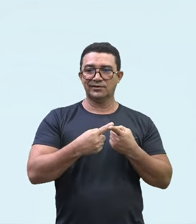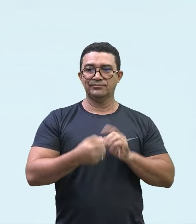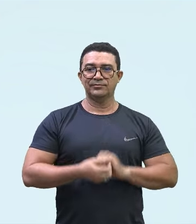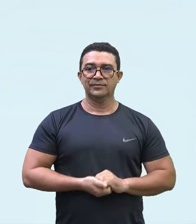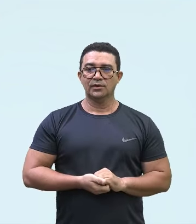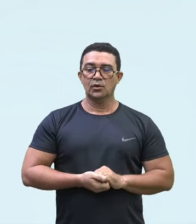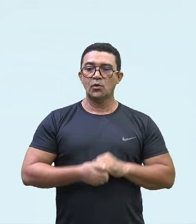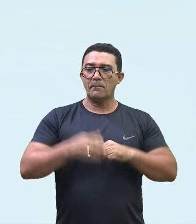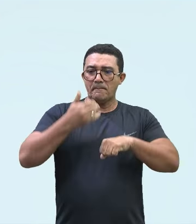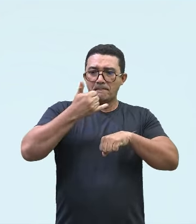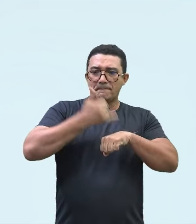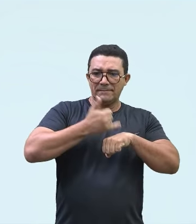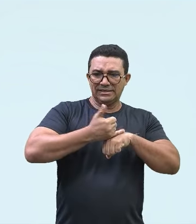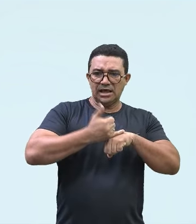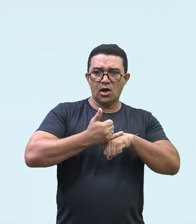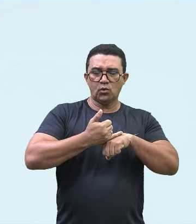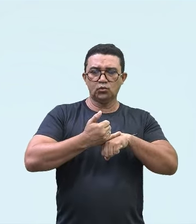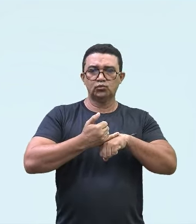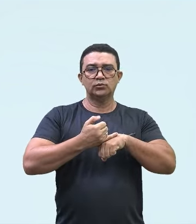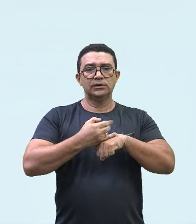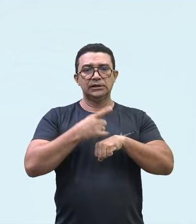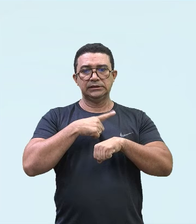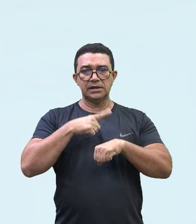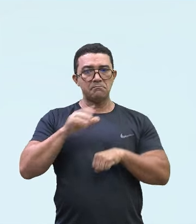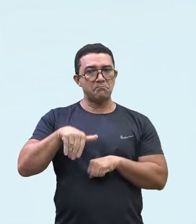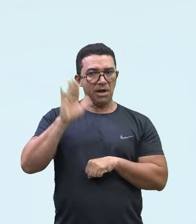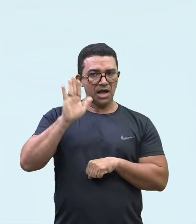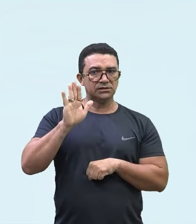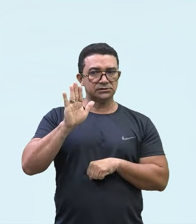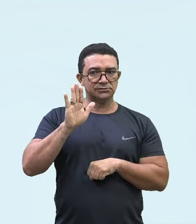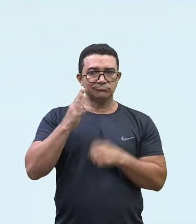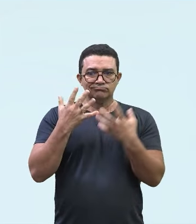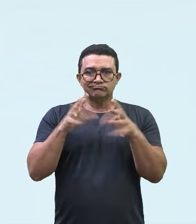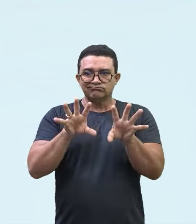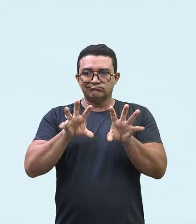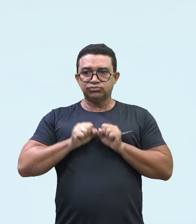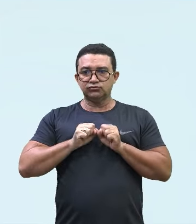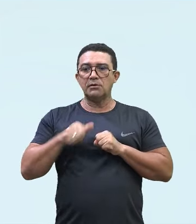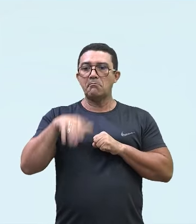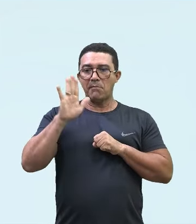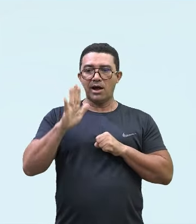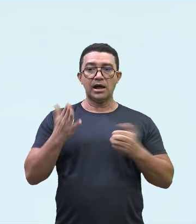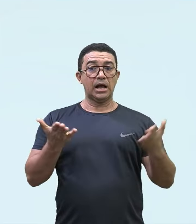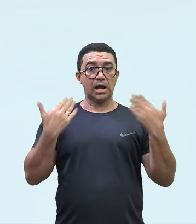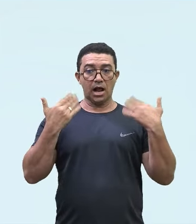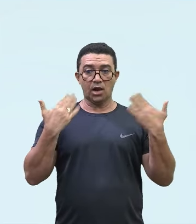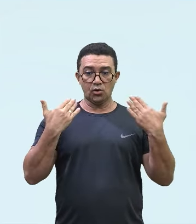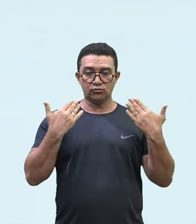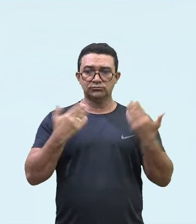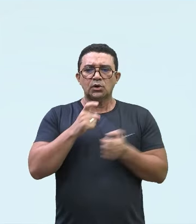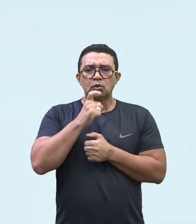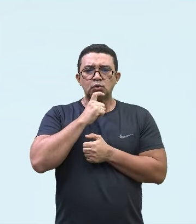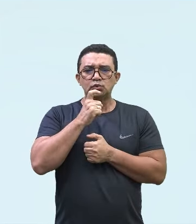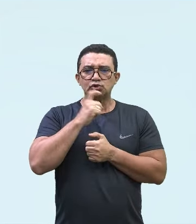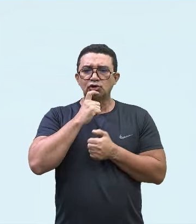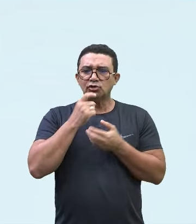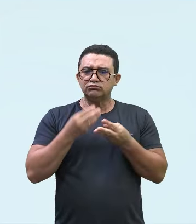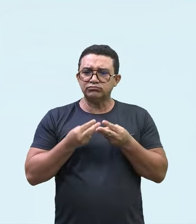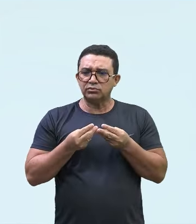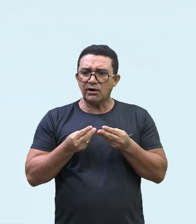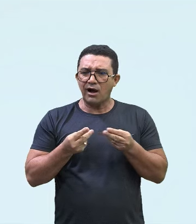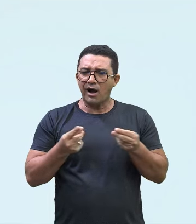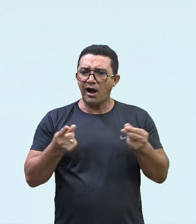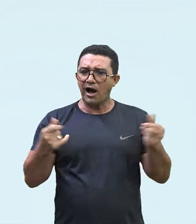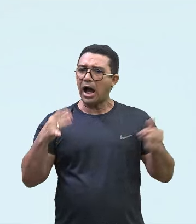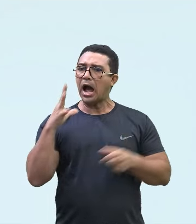o metal ele conduz mais calor do que a madeira, fazendo com que o gelo com o tempo derreta bem